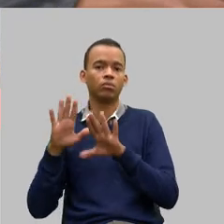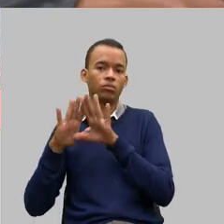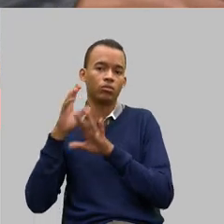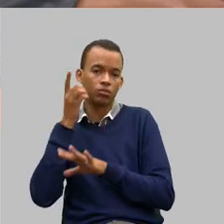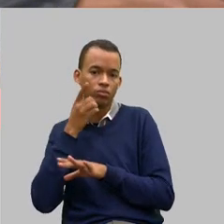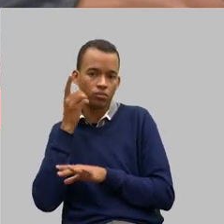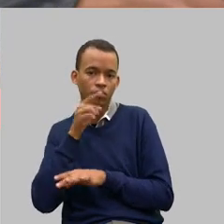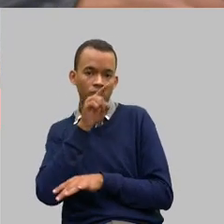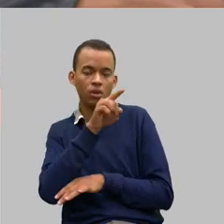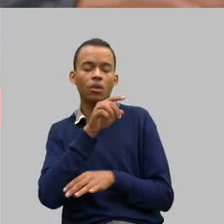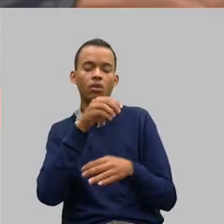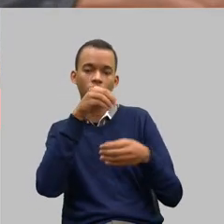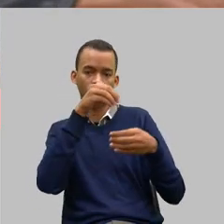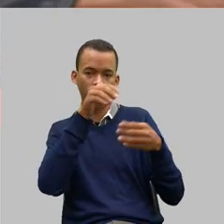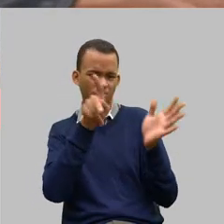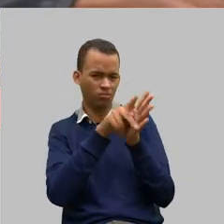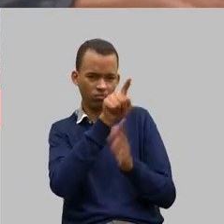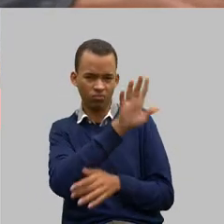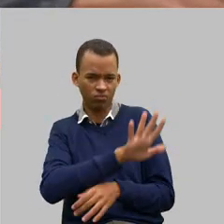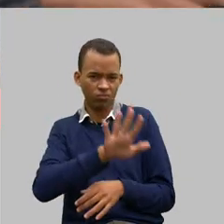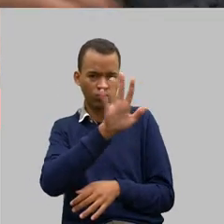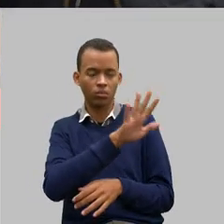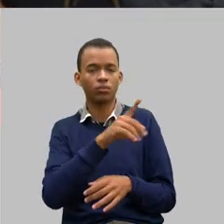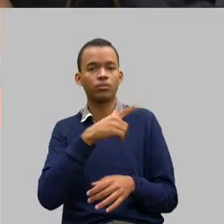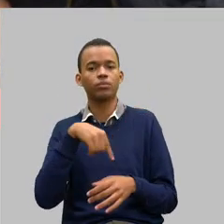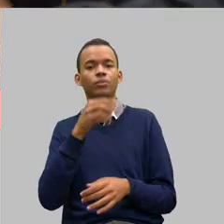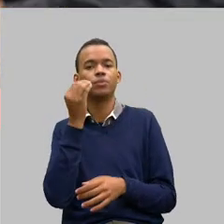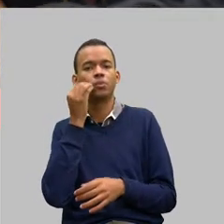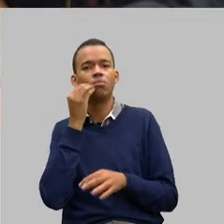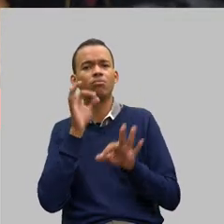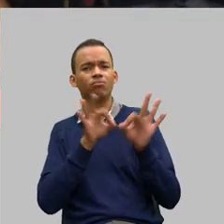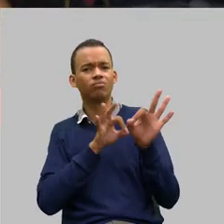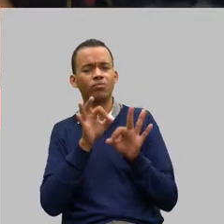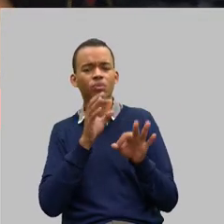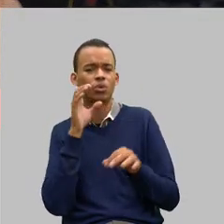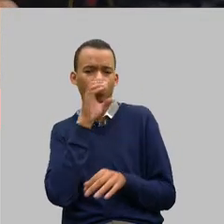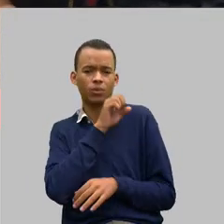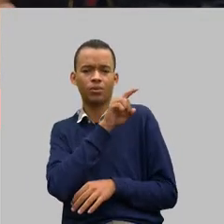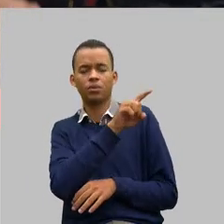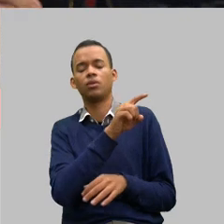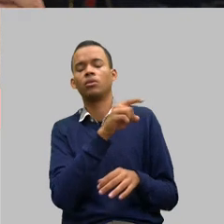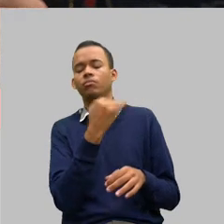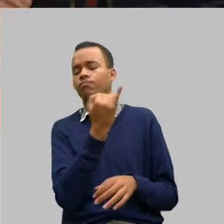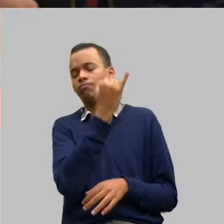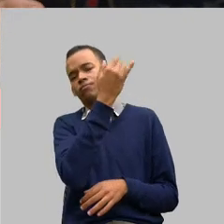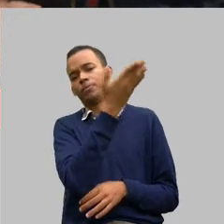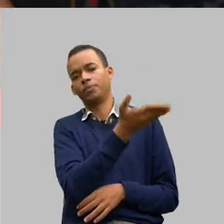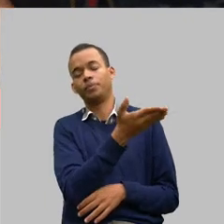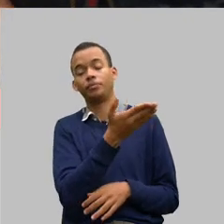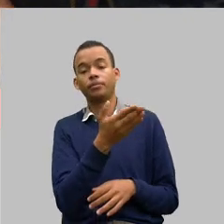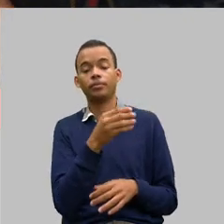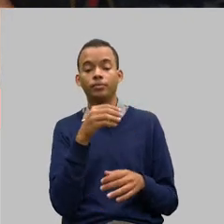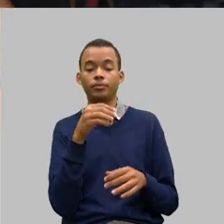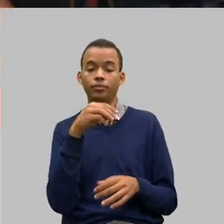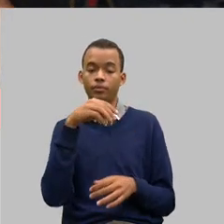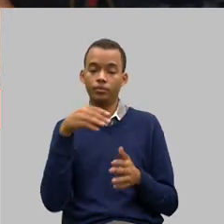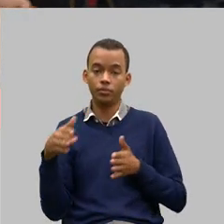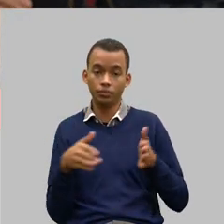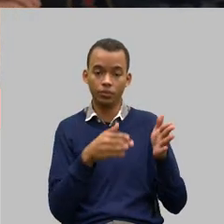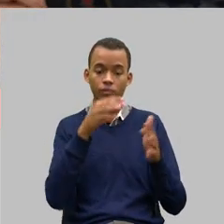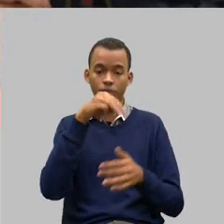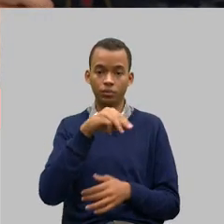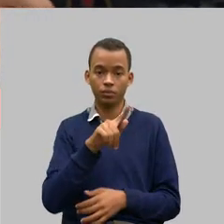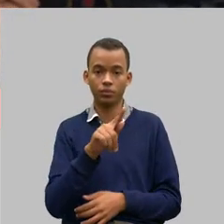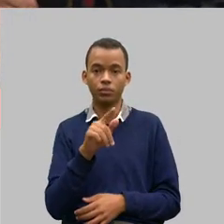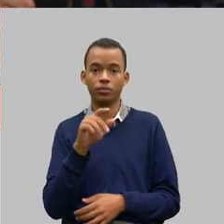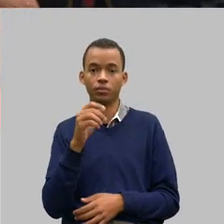votados naquela região ali a gente viabilizasse isso seria importante demais para aquela região sess da MG 108 A MG